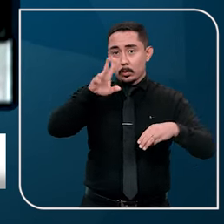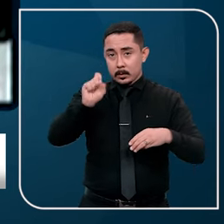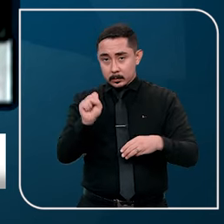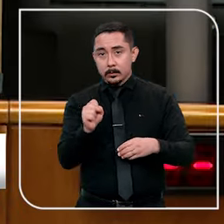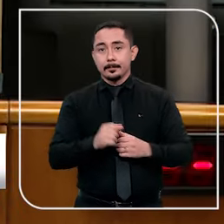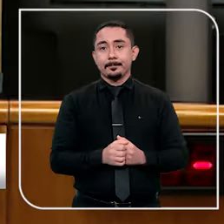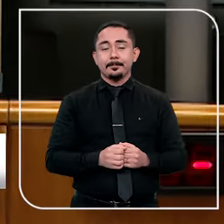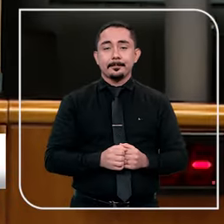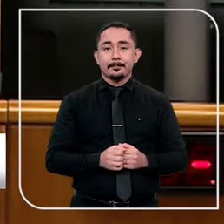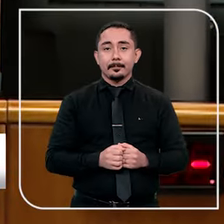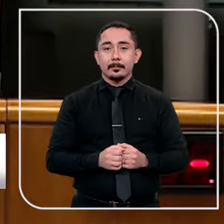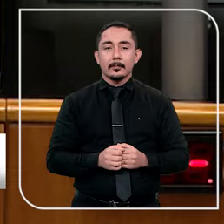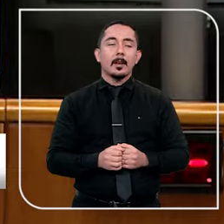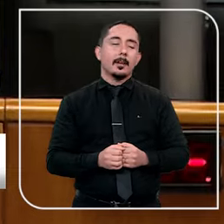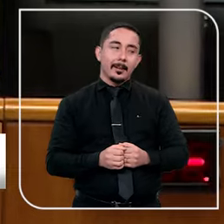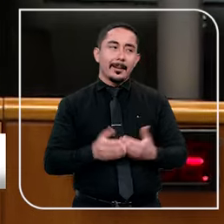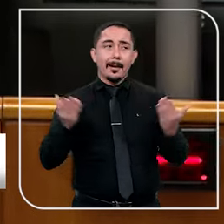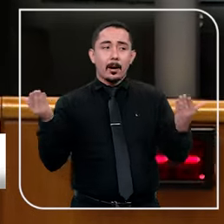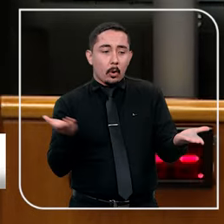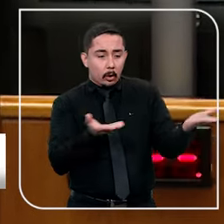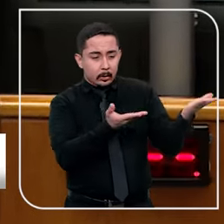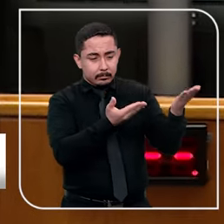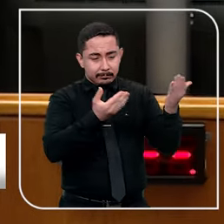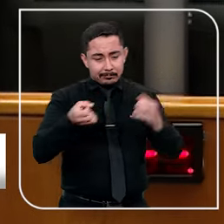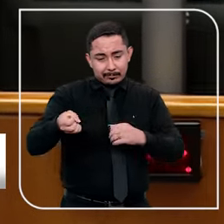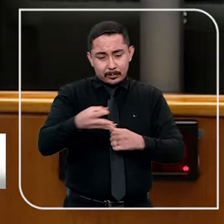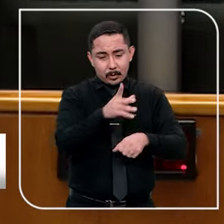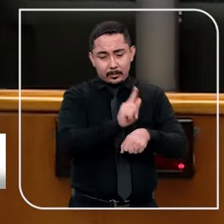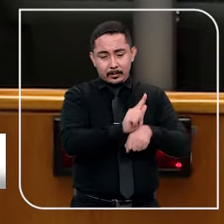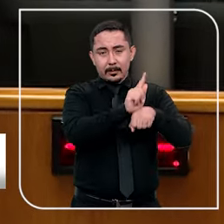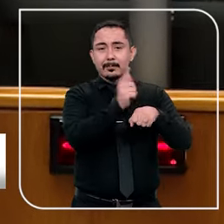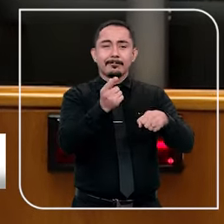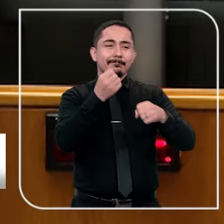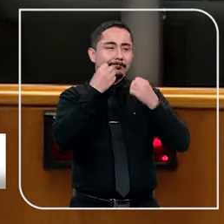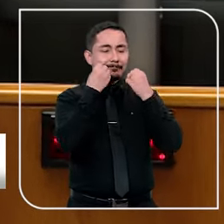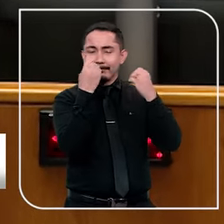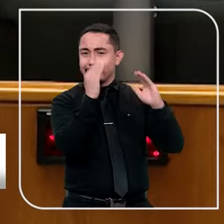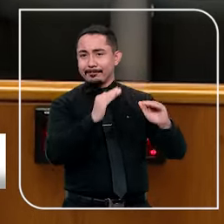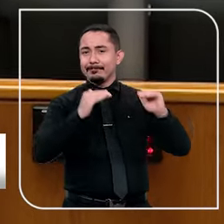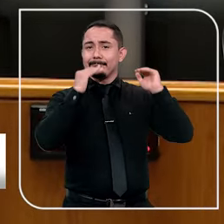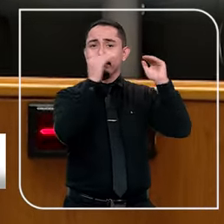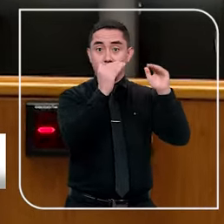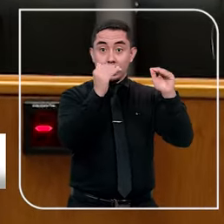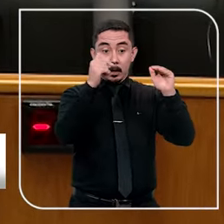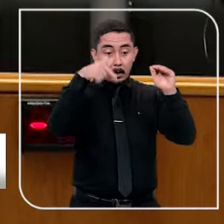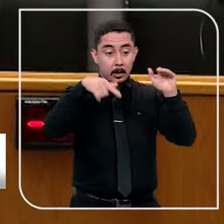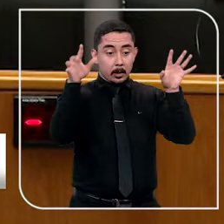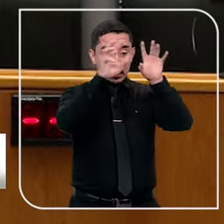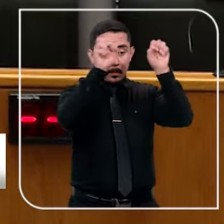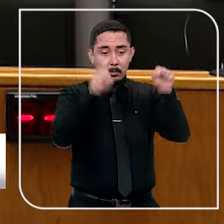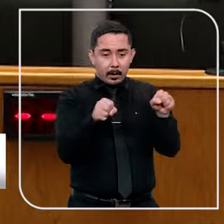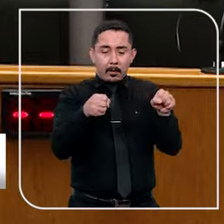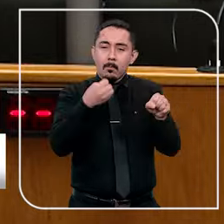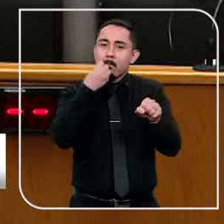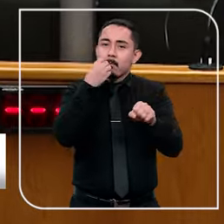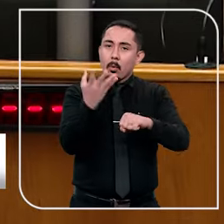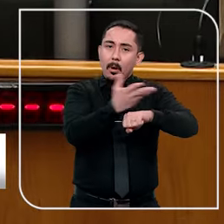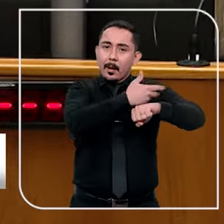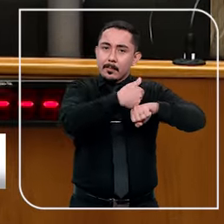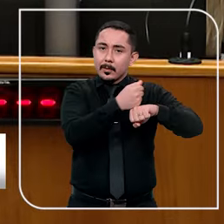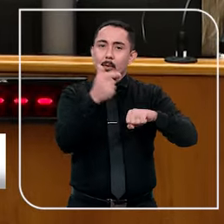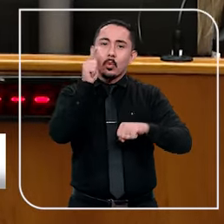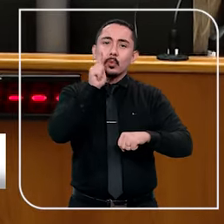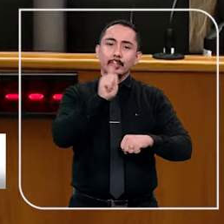vice sucesso para a nova gestão e temos todos certeza que o tribunal estará em excelentes